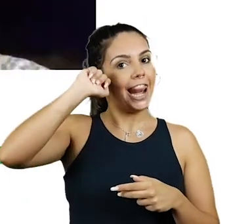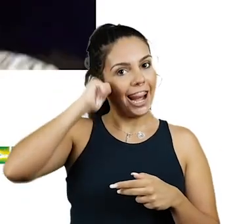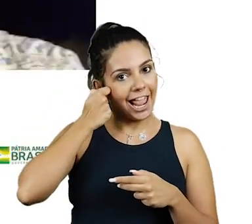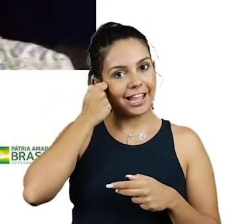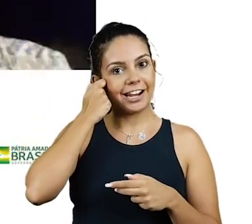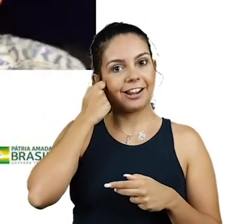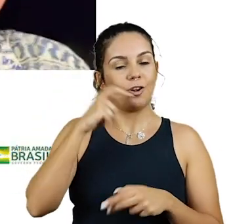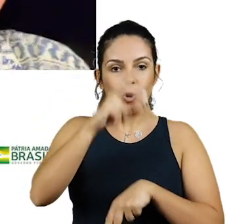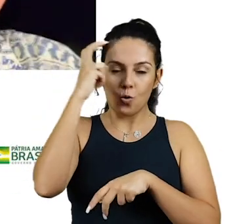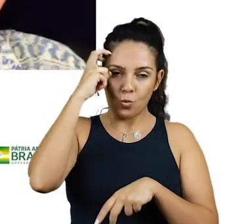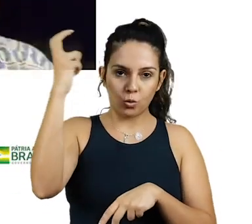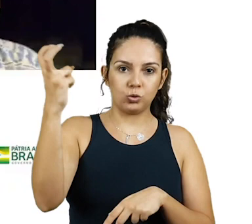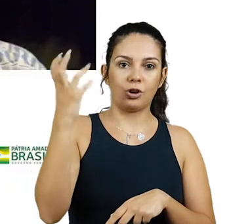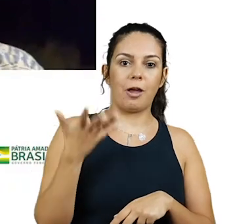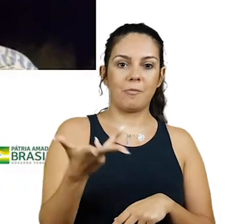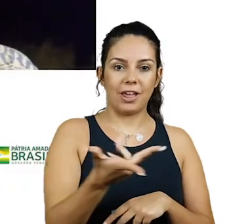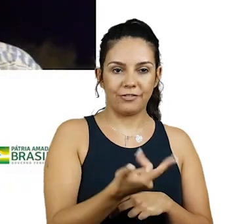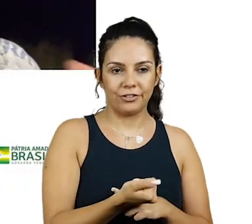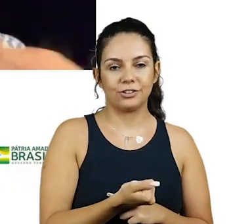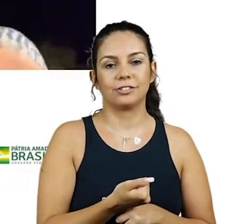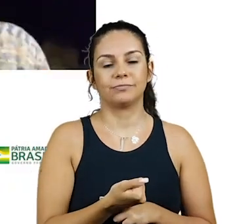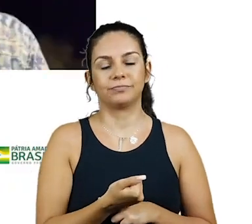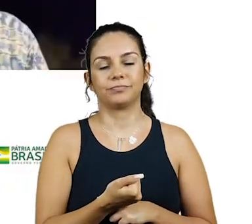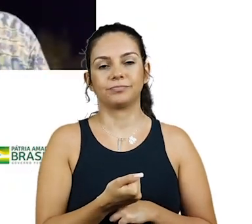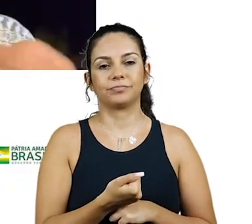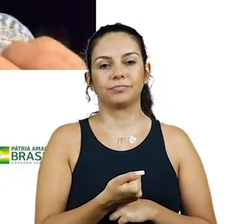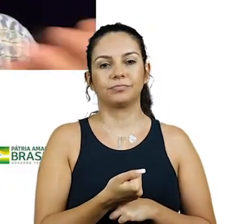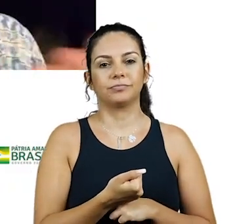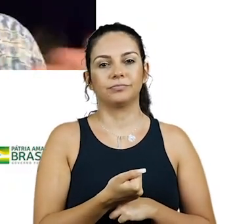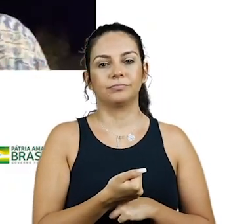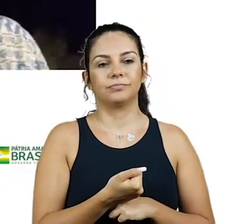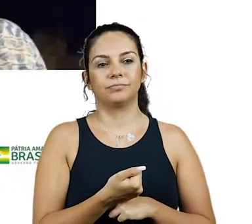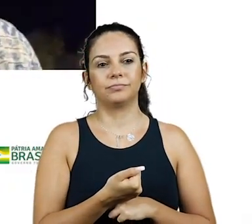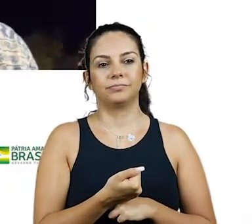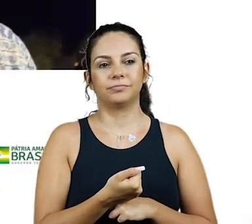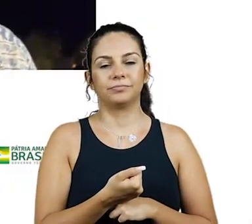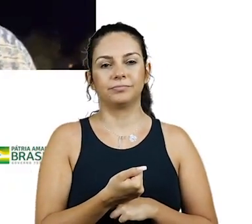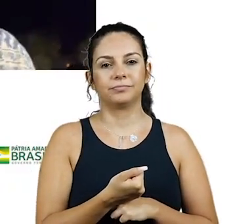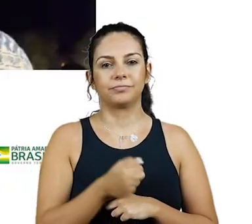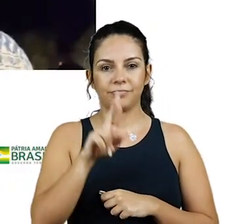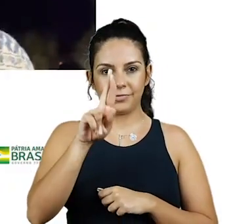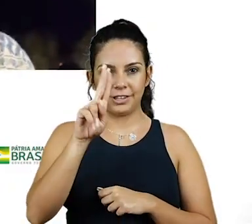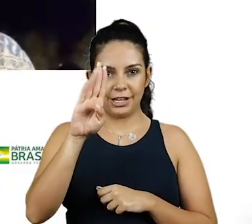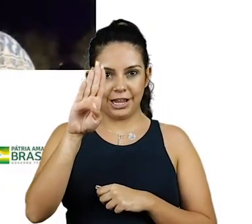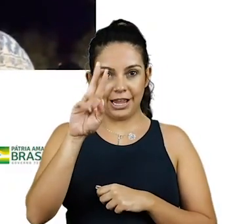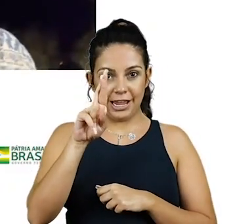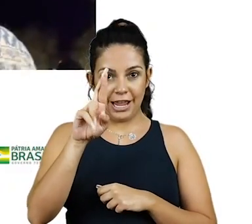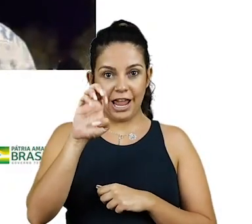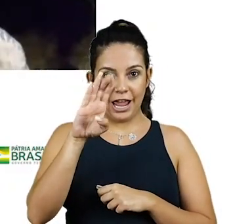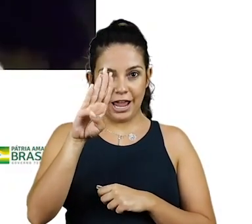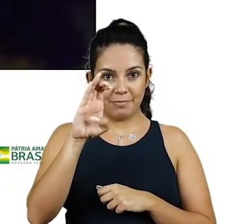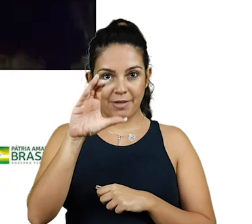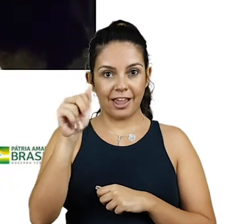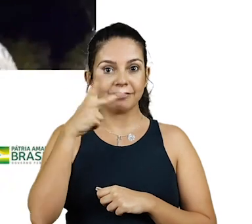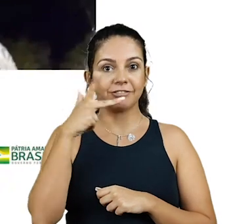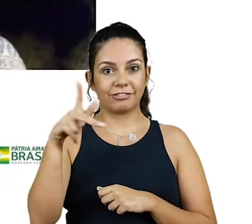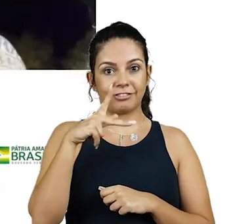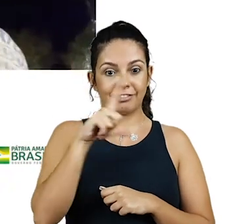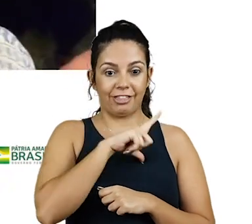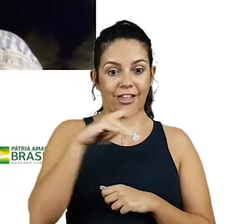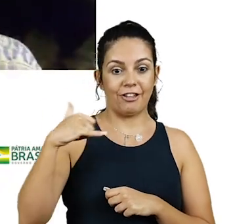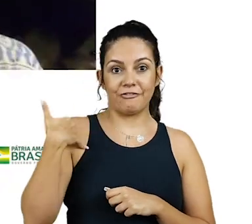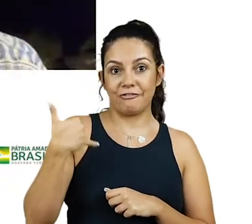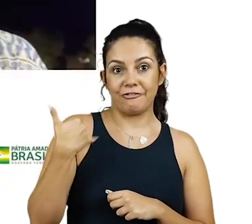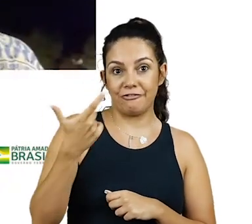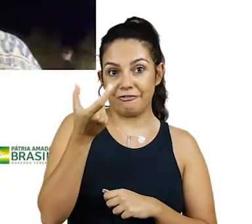negra, e dessa cultura maravilhosa. Então, você fala, a Rebeca tem 20 e poucos anos, ela fala, eu sempre ouvi, na minha